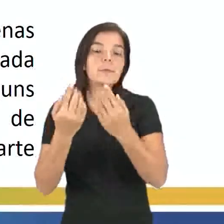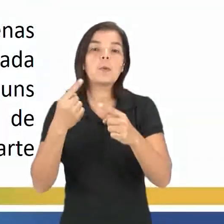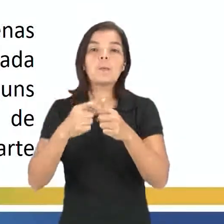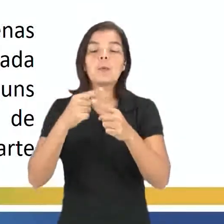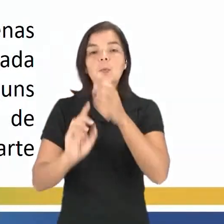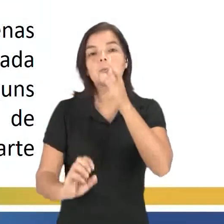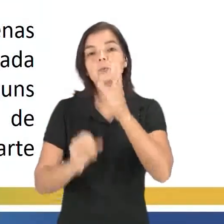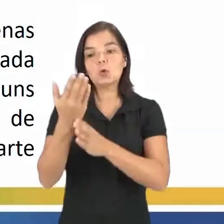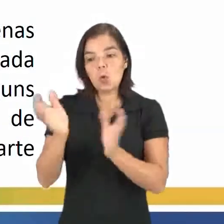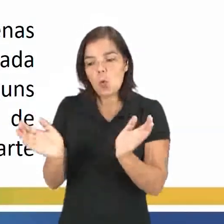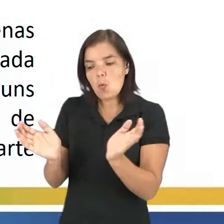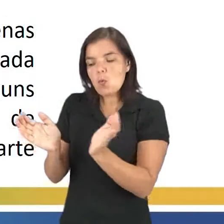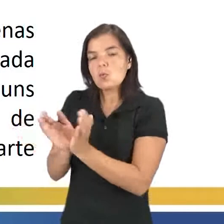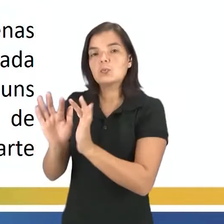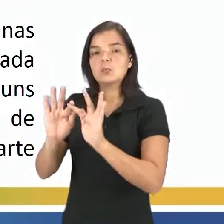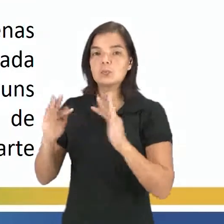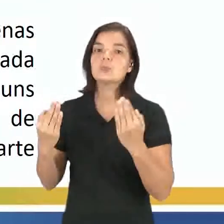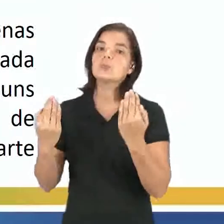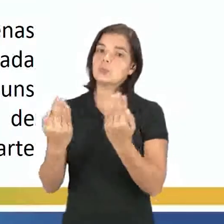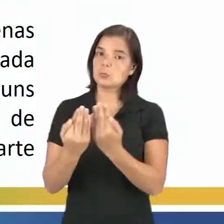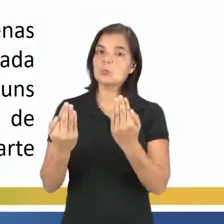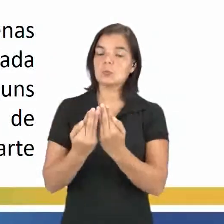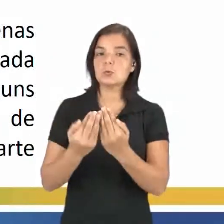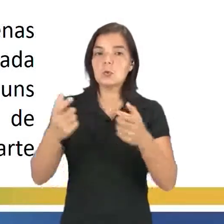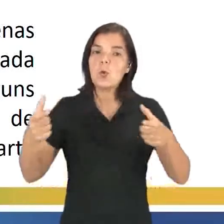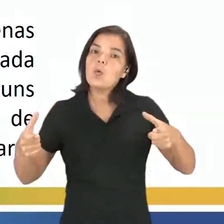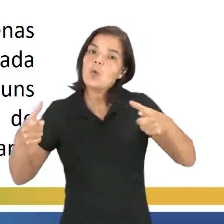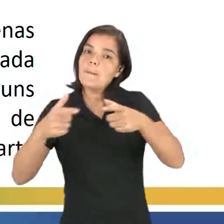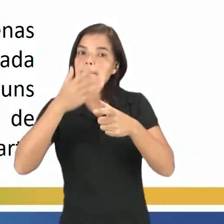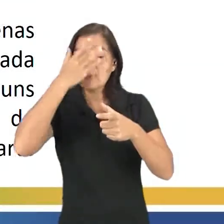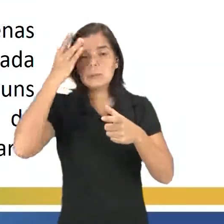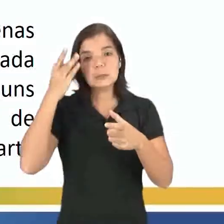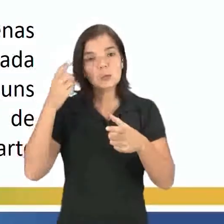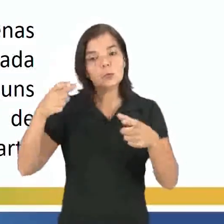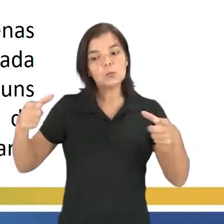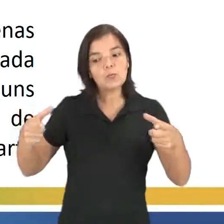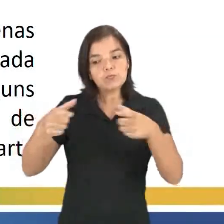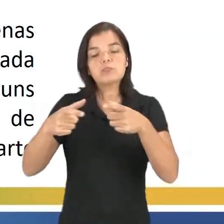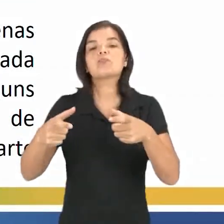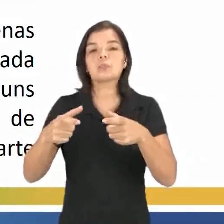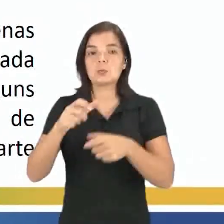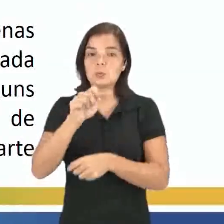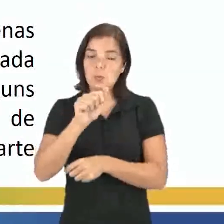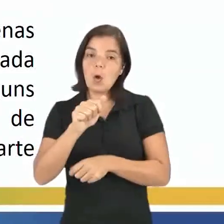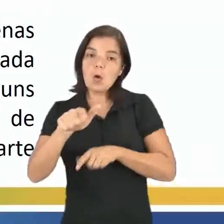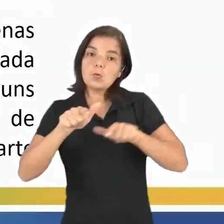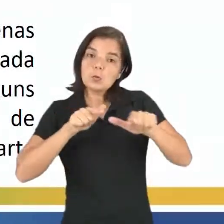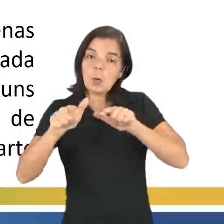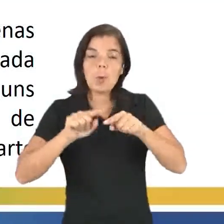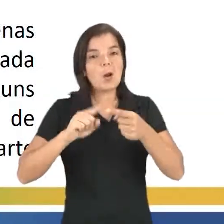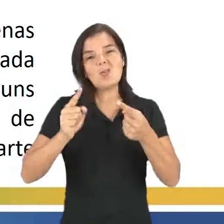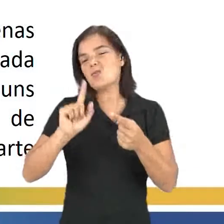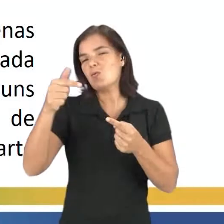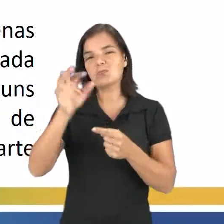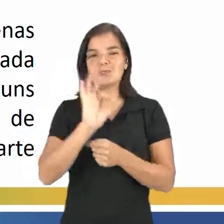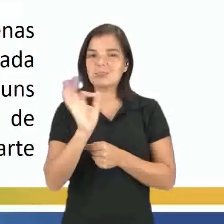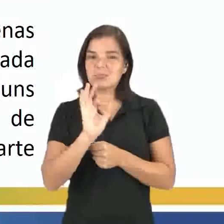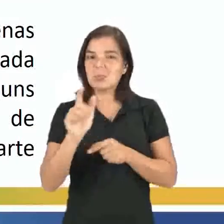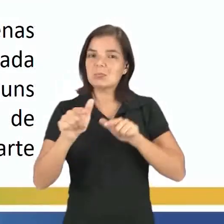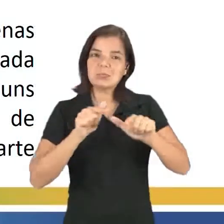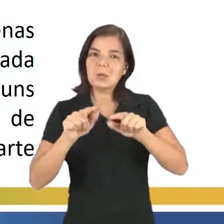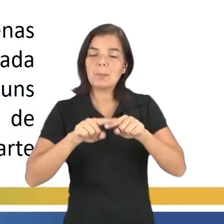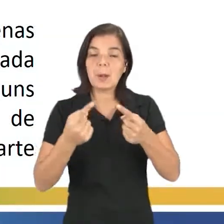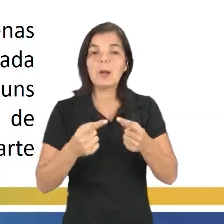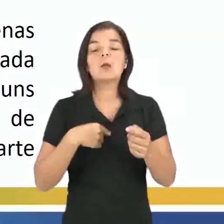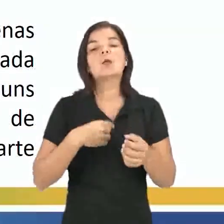é realizado por grupos familiares. São pequenos agricultores, alguns empregados e outros não. Então, quando